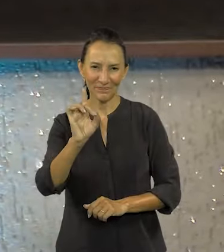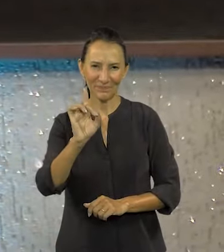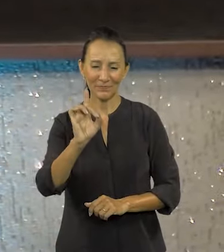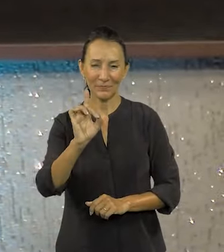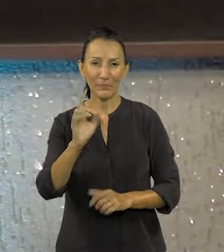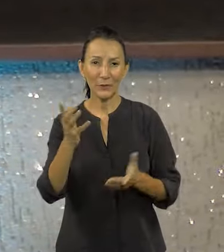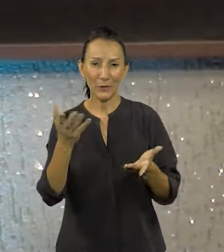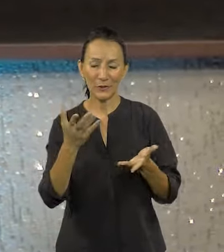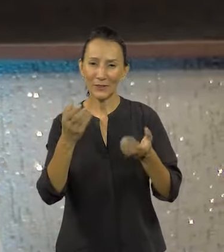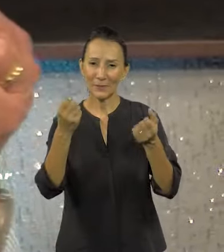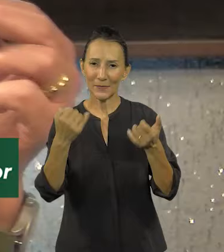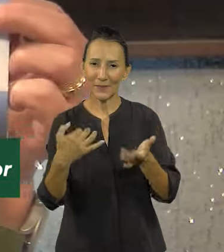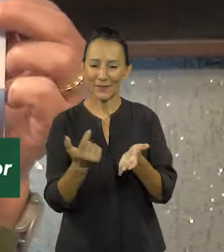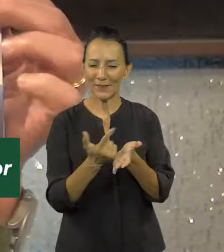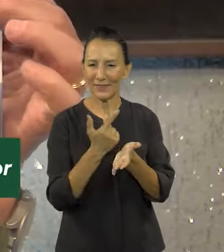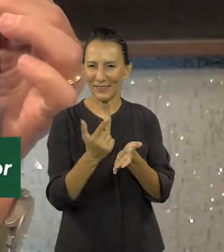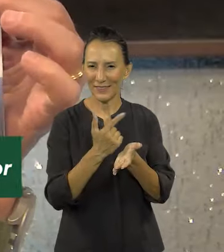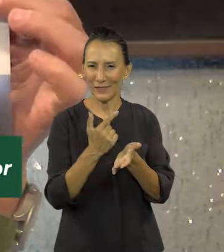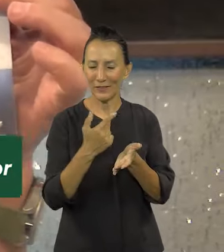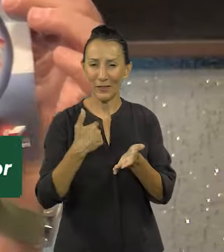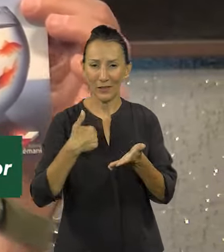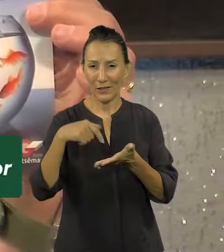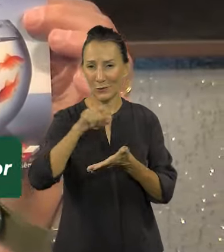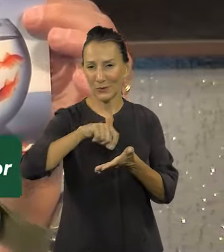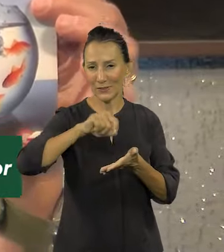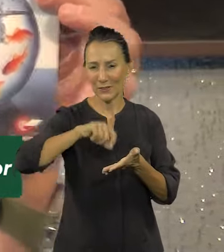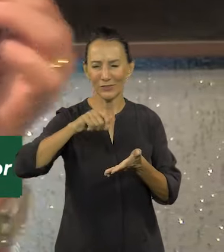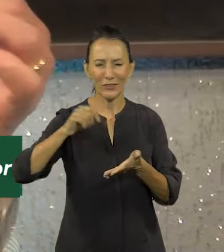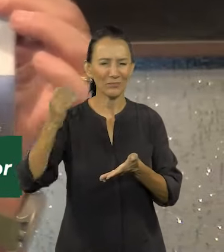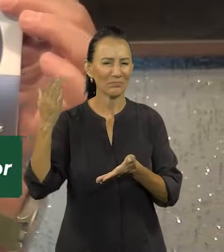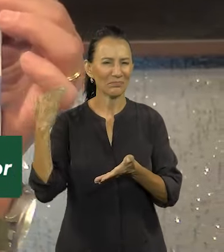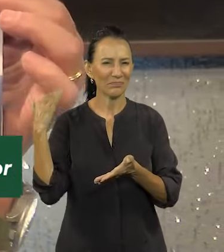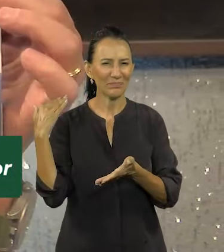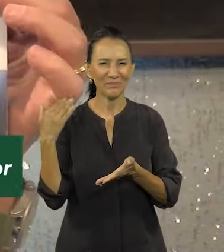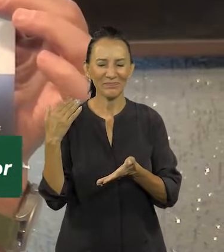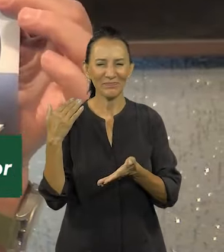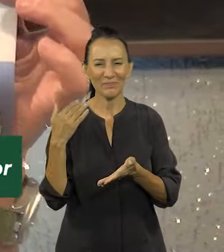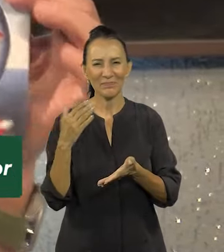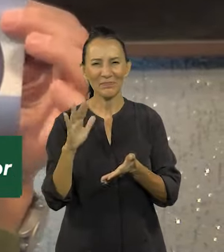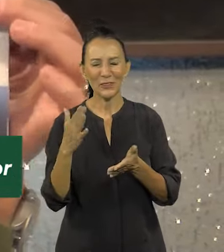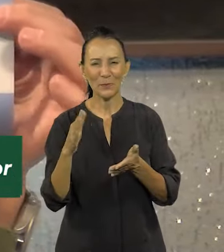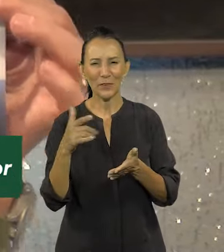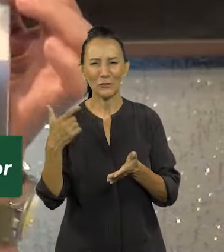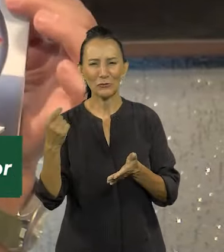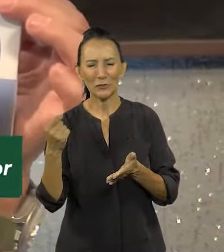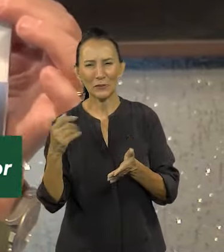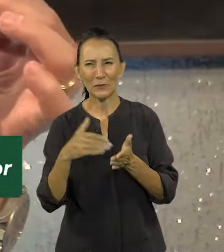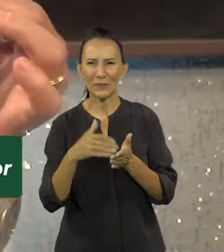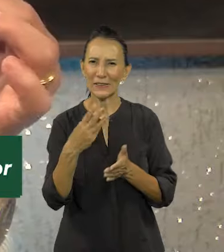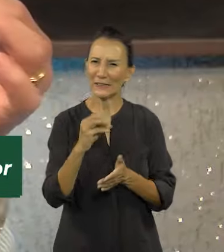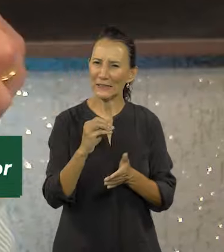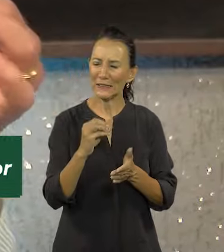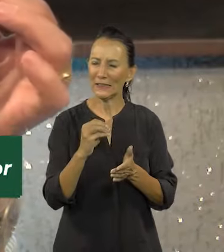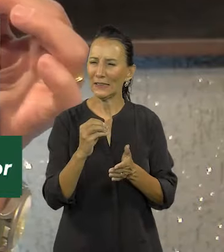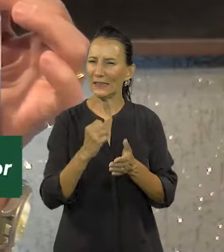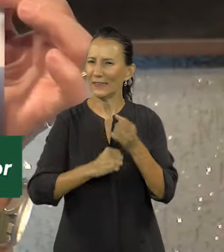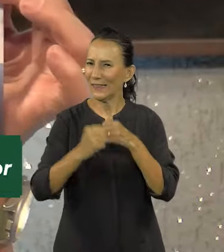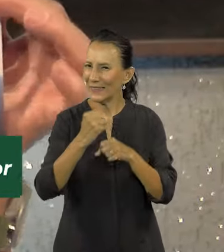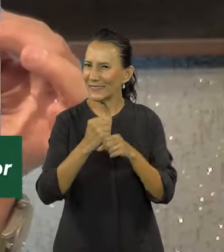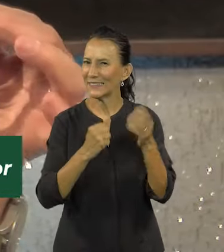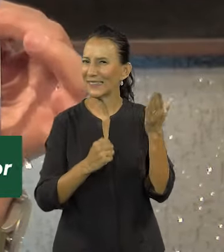você sobre esse livro que eu esc aproximadamente uns 20 a 30 anos atrás